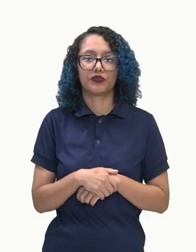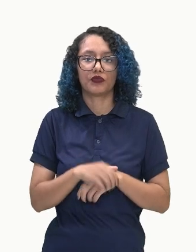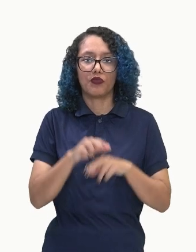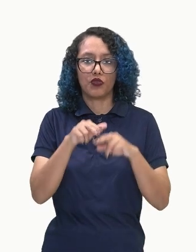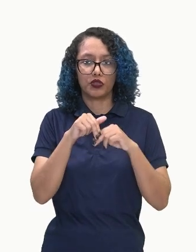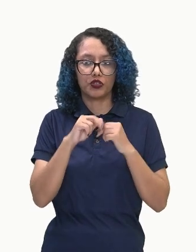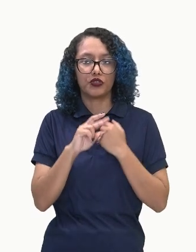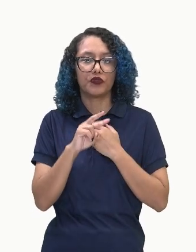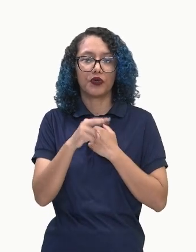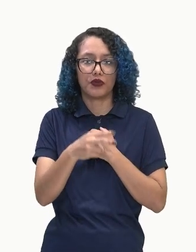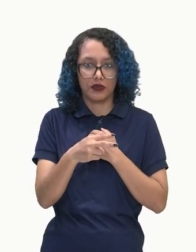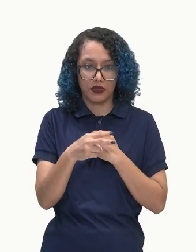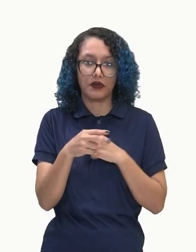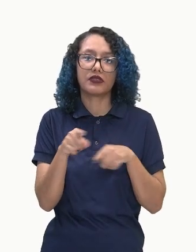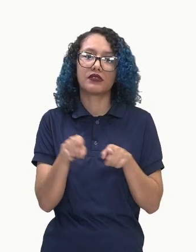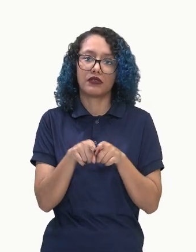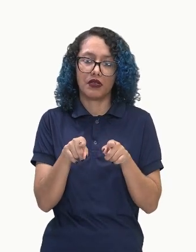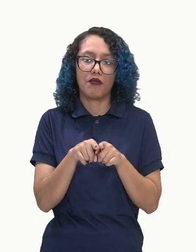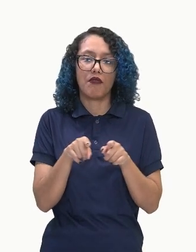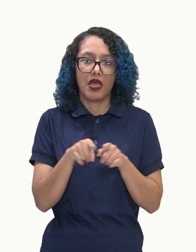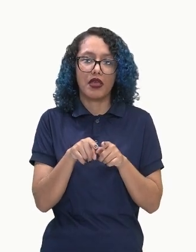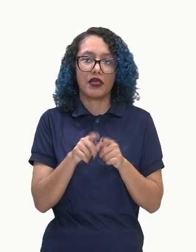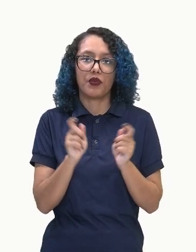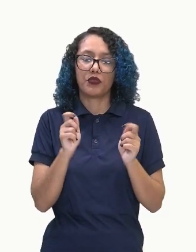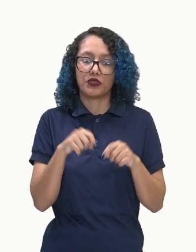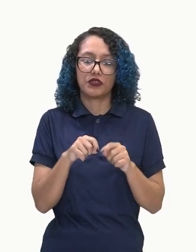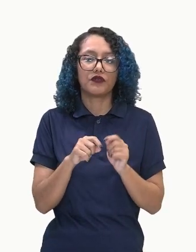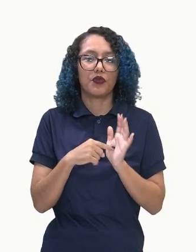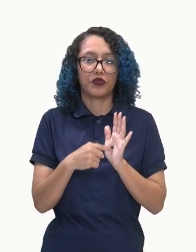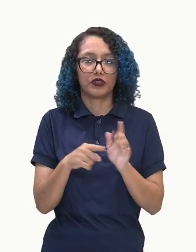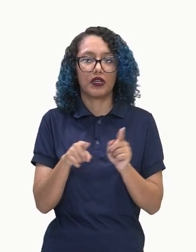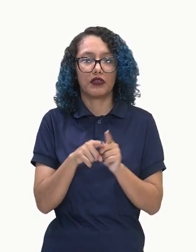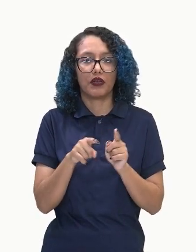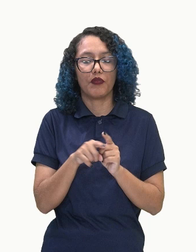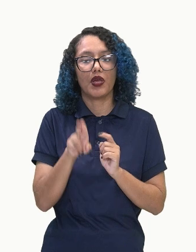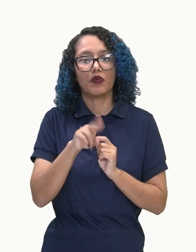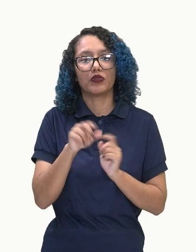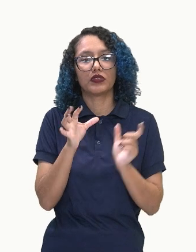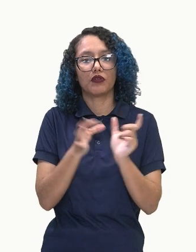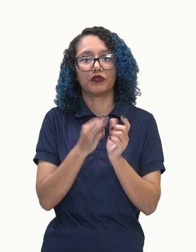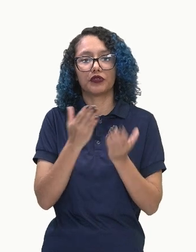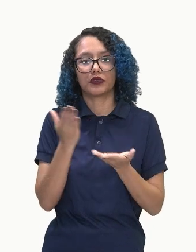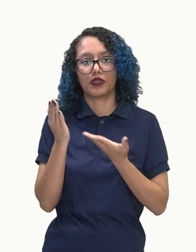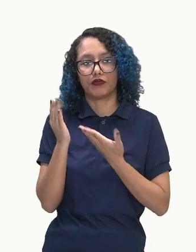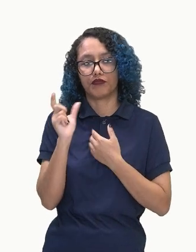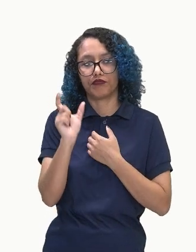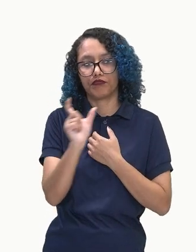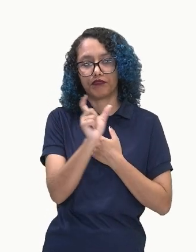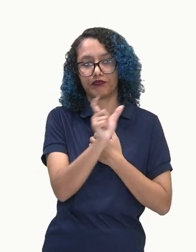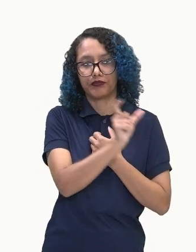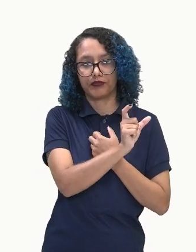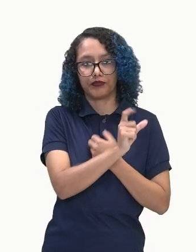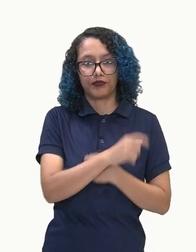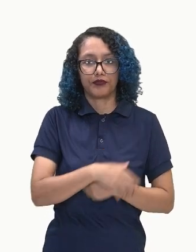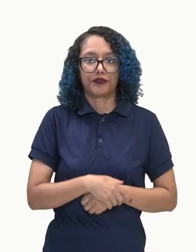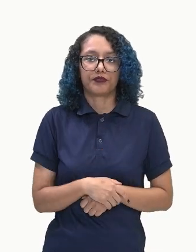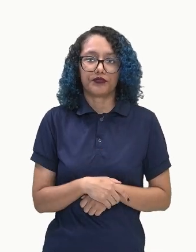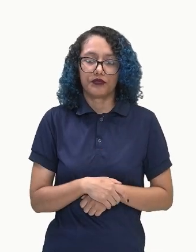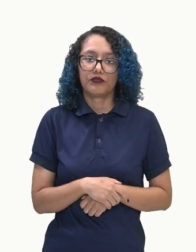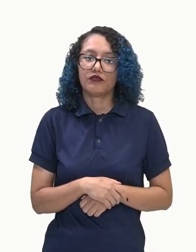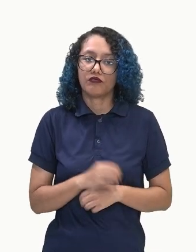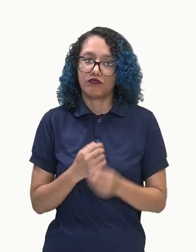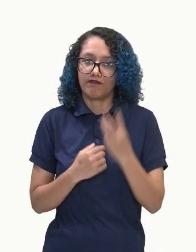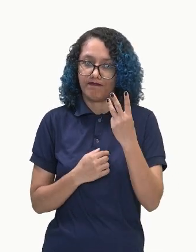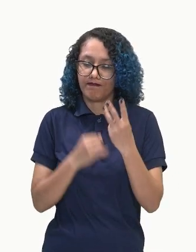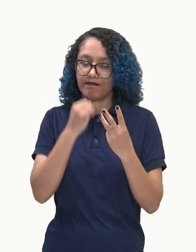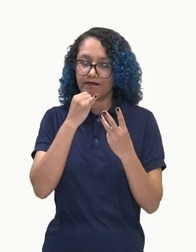apresentar uma ideia de causa e efeito para mostrar a consequência. Therefore, thus, hence. São os 3 exemplos que